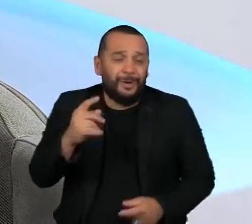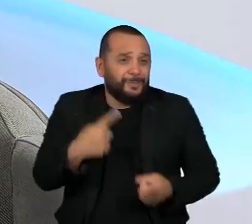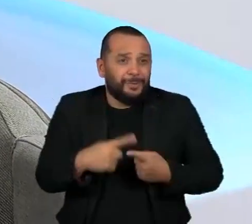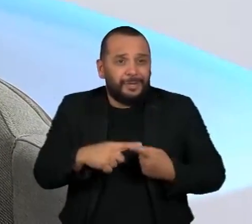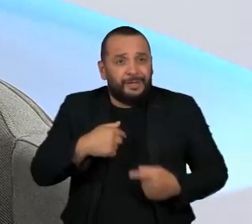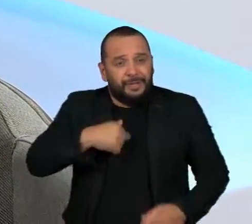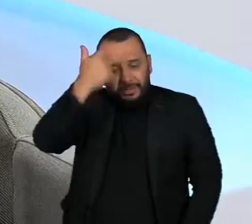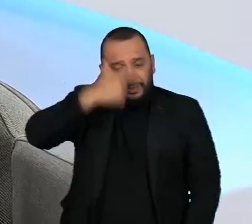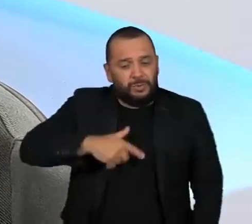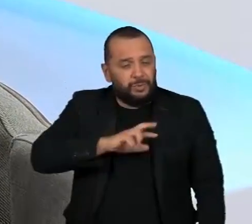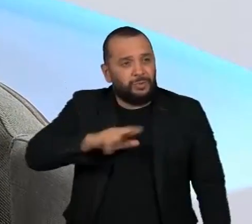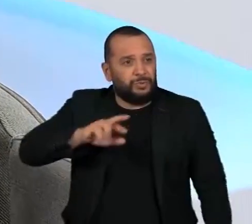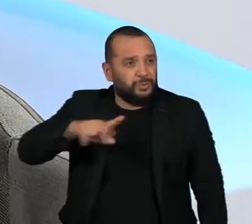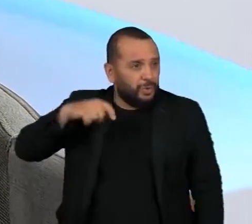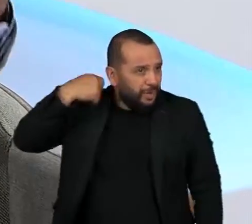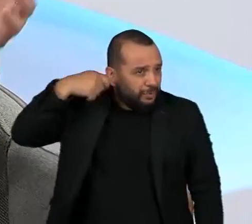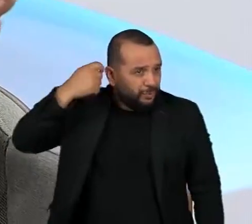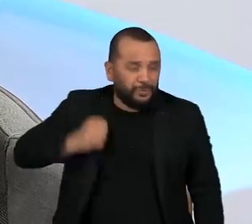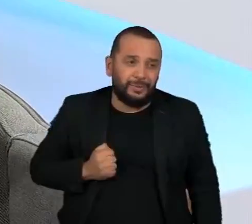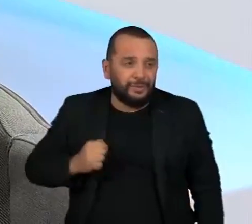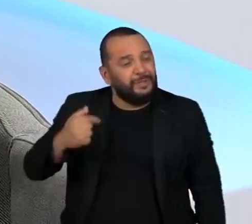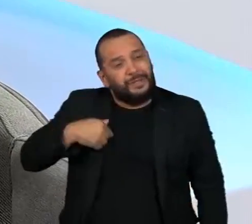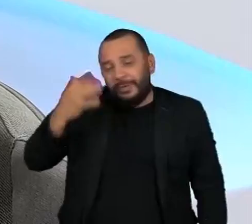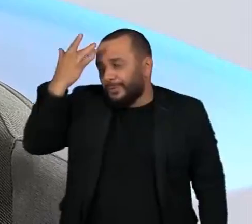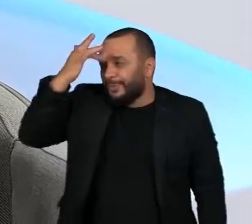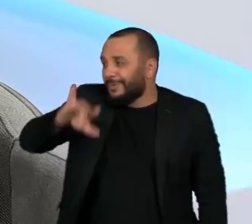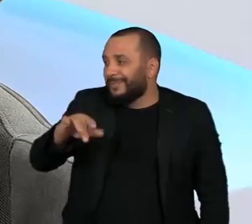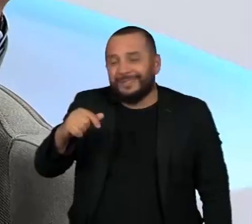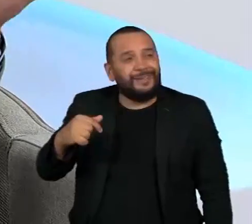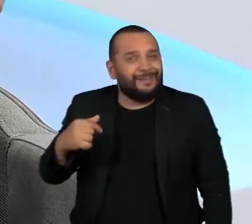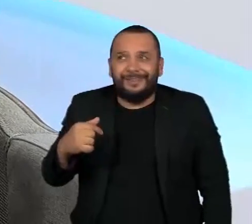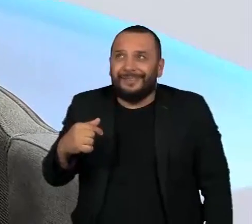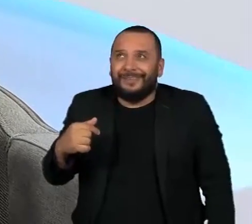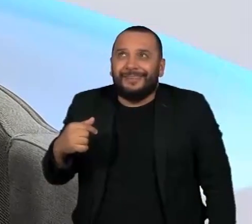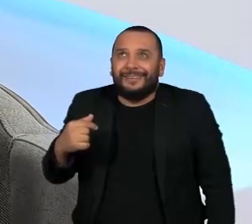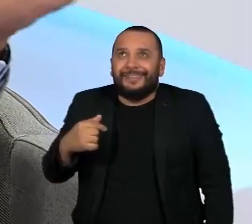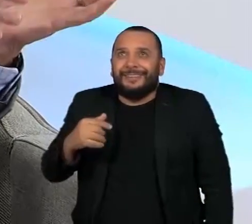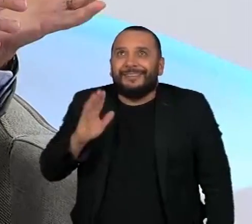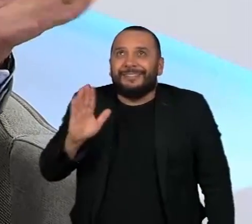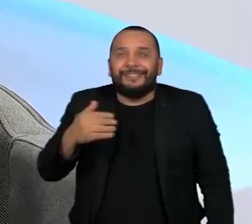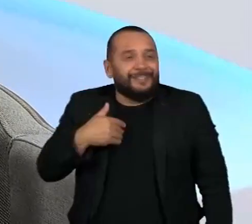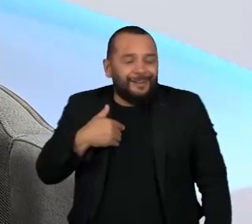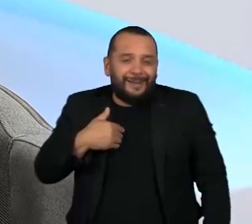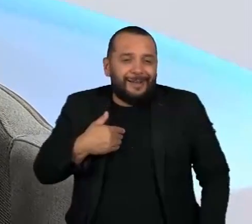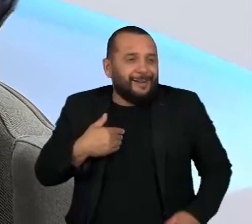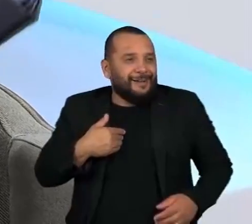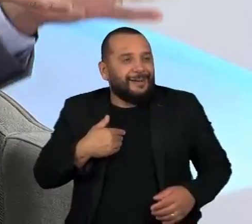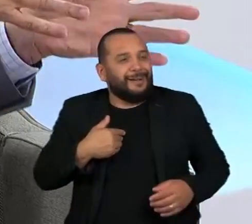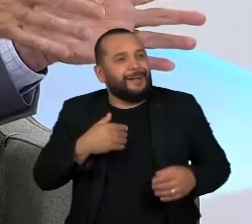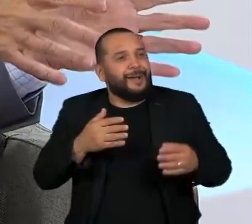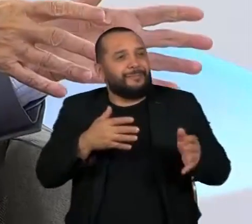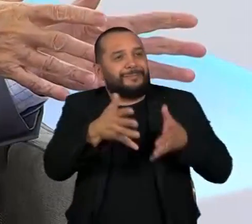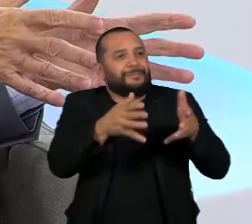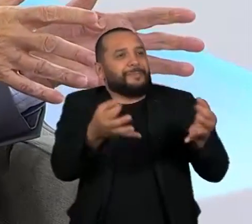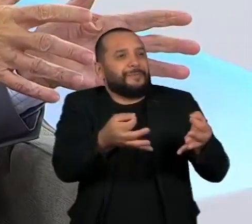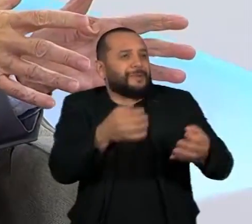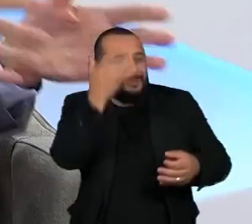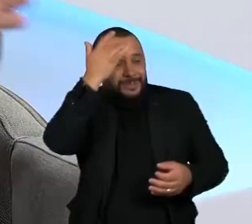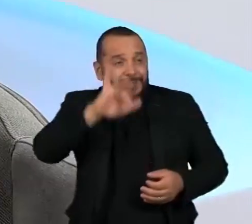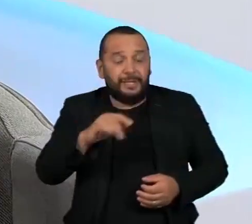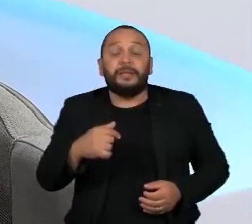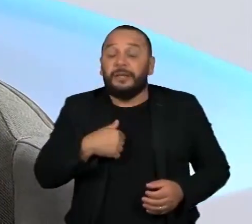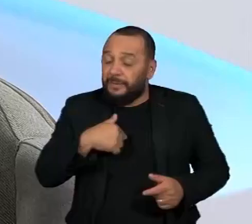eu não sei eu não sei interpretar quando eu trabalhava com Golias na escolinha é o Carlos Alberto